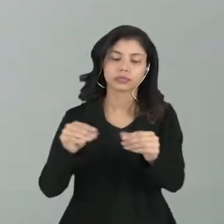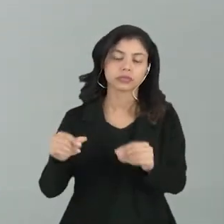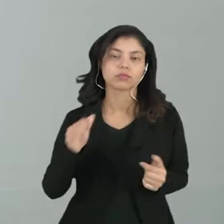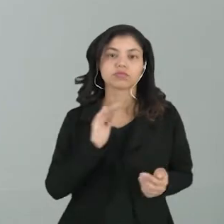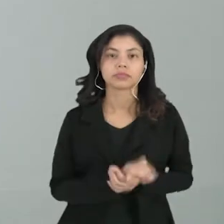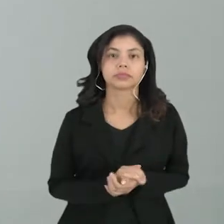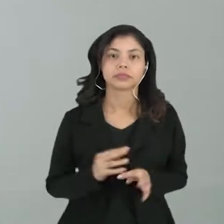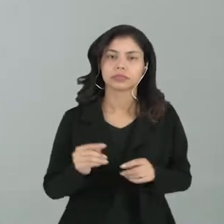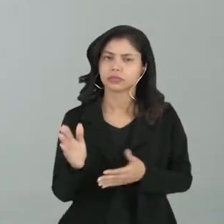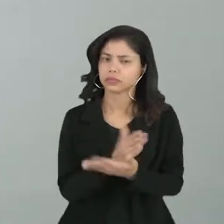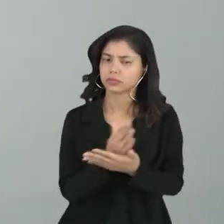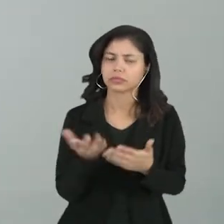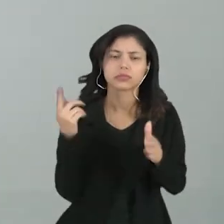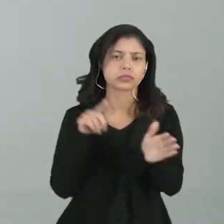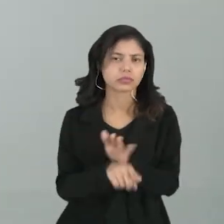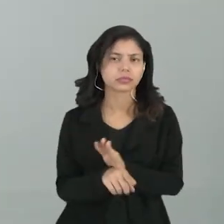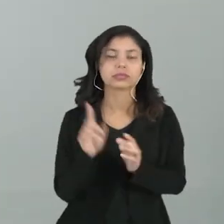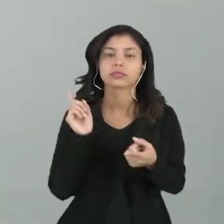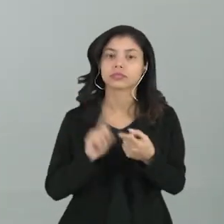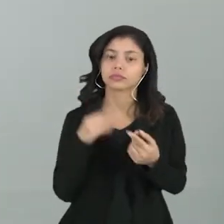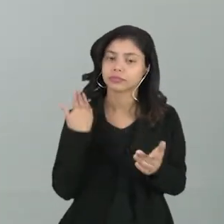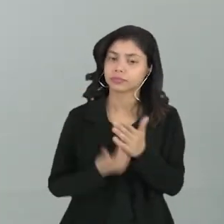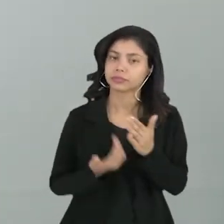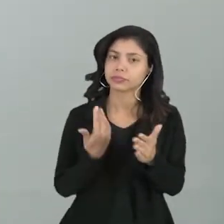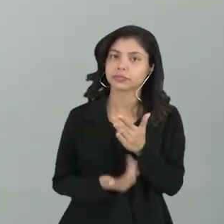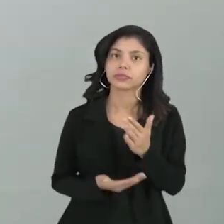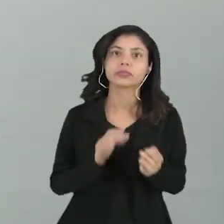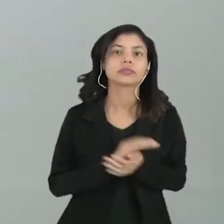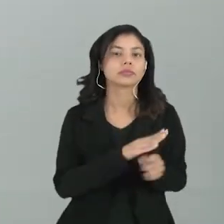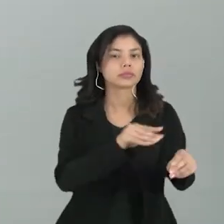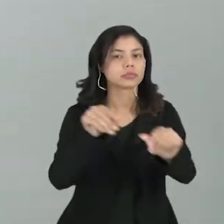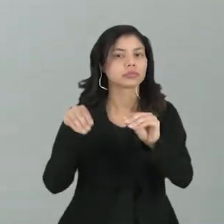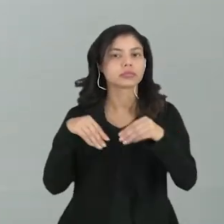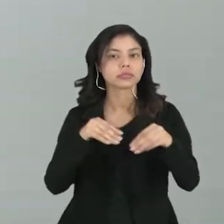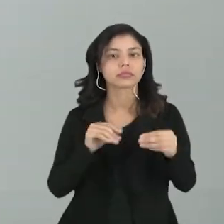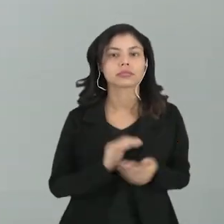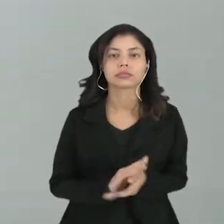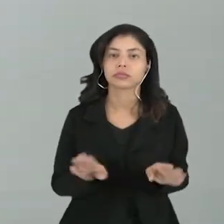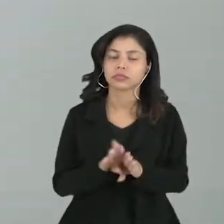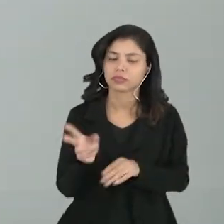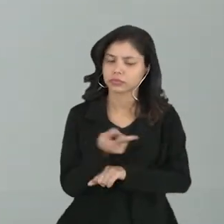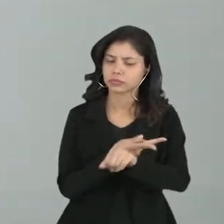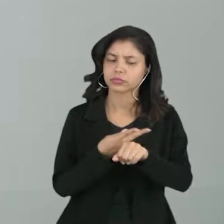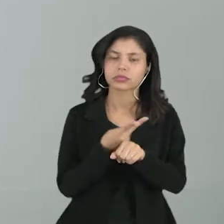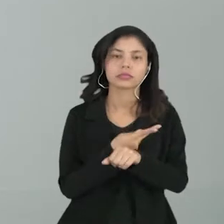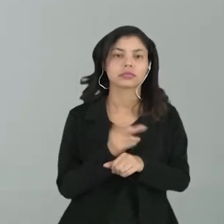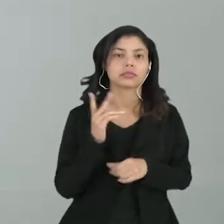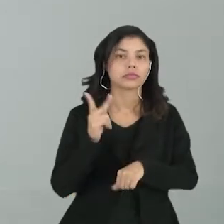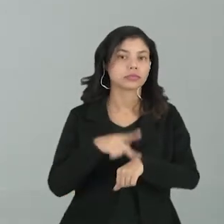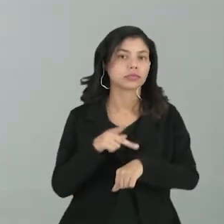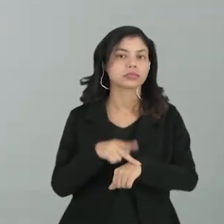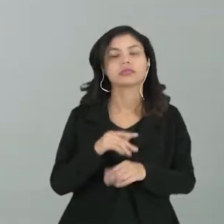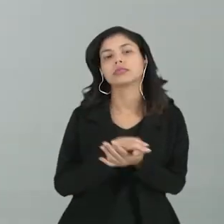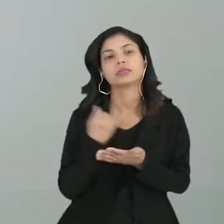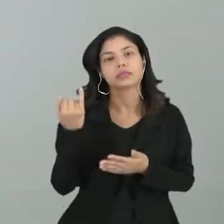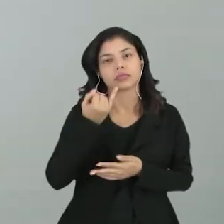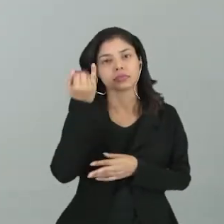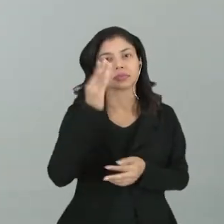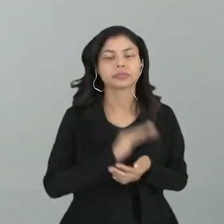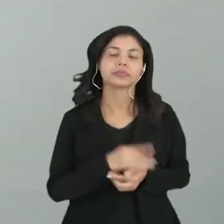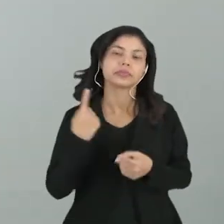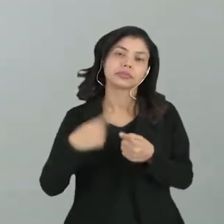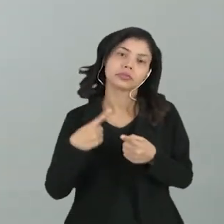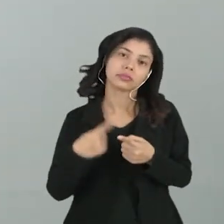algumas questões, como o medo de perder, né, o território, também para procurar as pedras preciosas, né, por conta